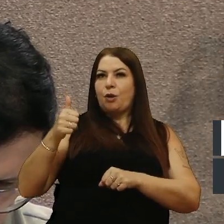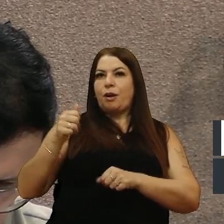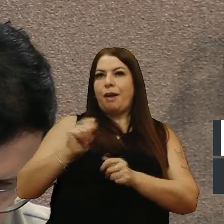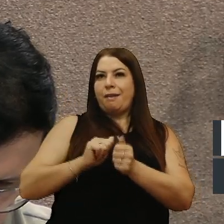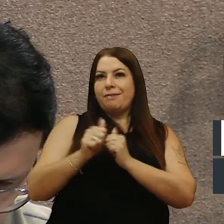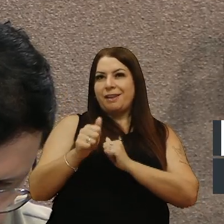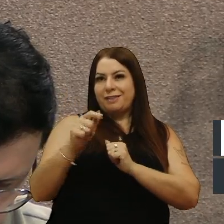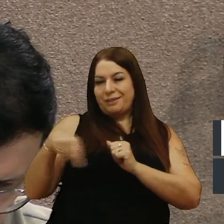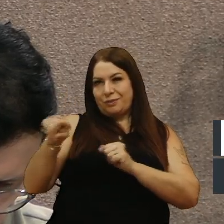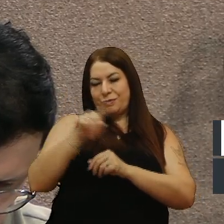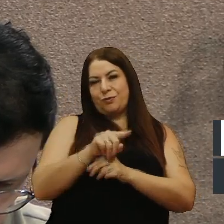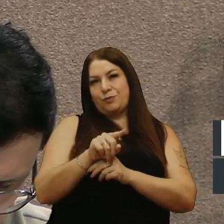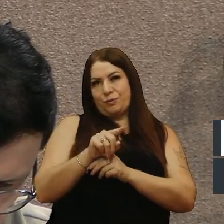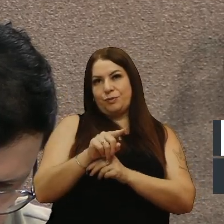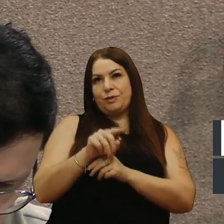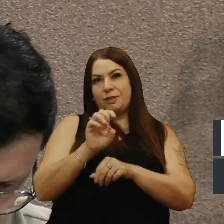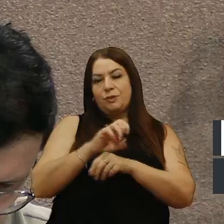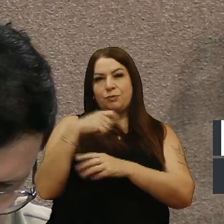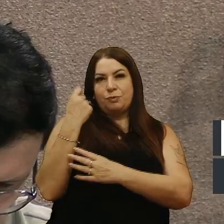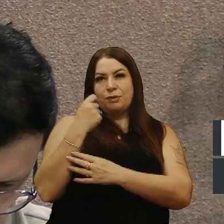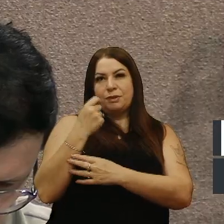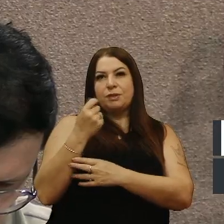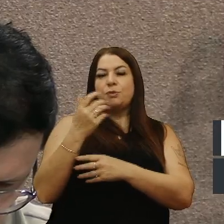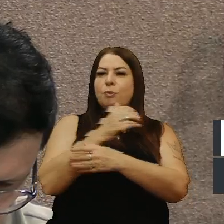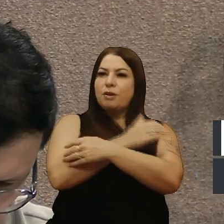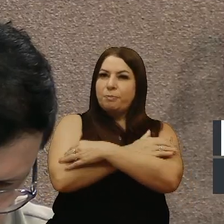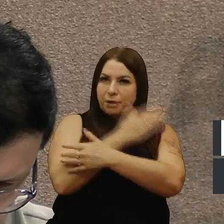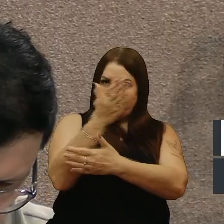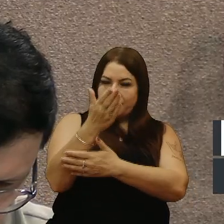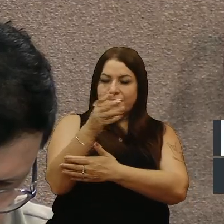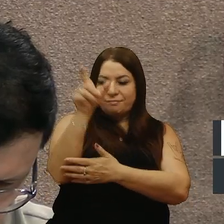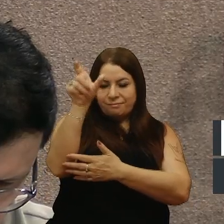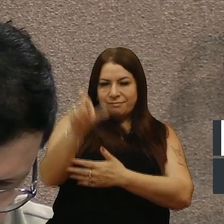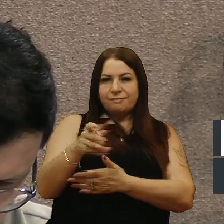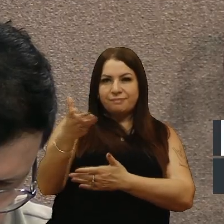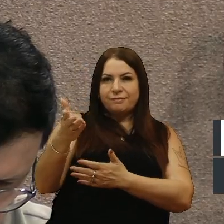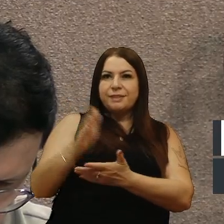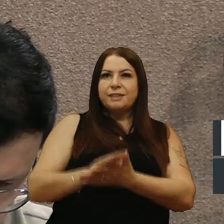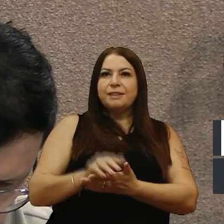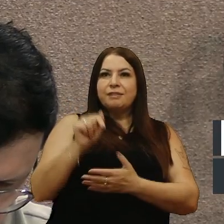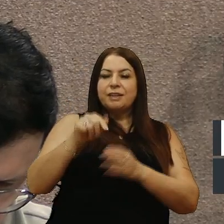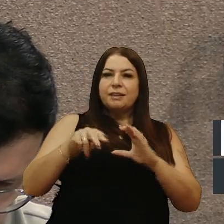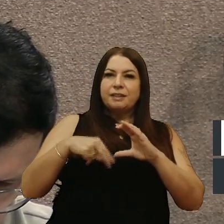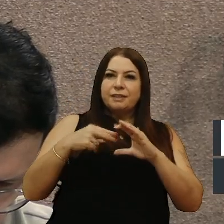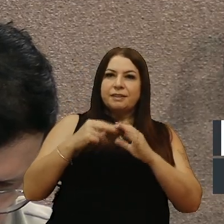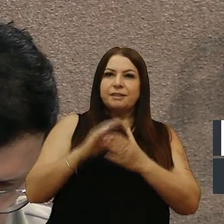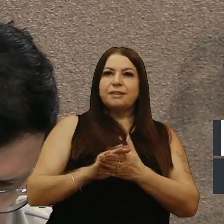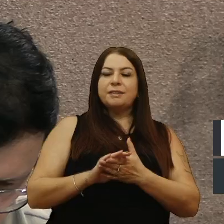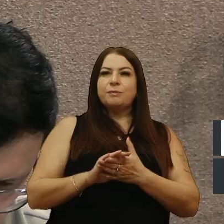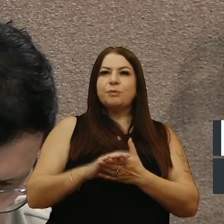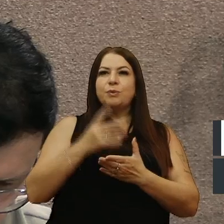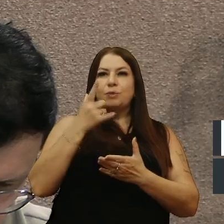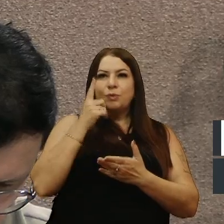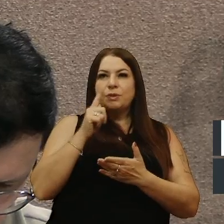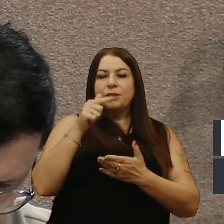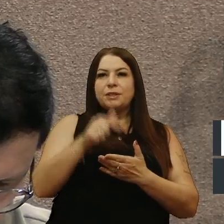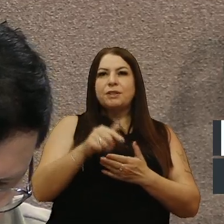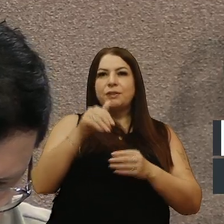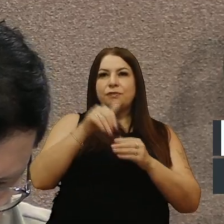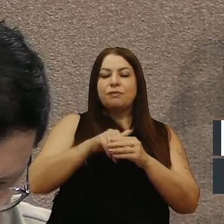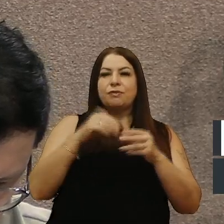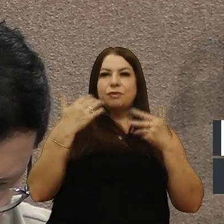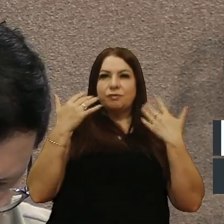atleta do estado do Rio Grande do Sul. Então aqui vai o meu grande abraço ao nosso grande atleta que hoje veio aqui na Câmara de Vereadores para poder receber esse voto